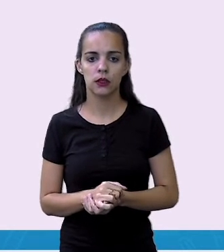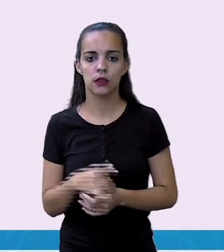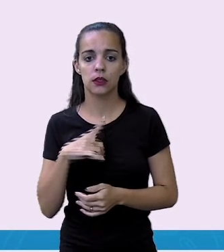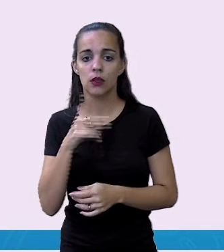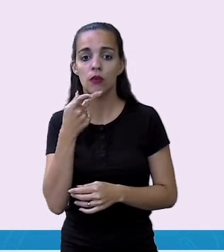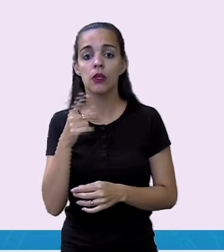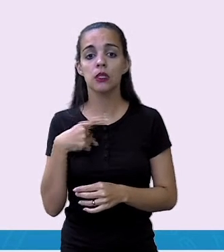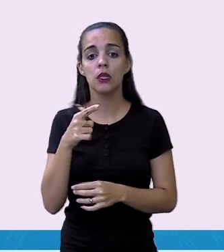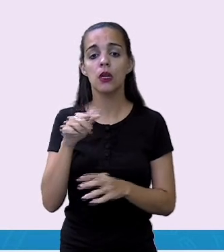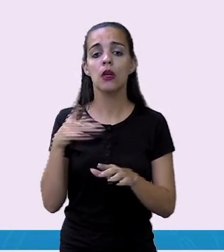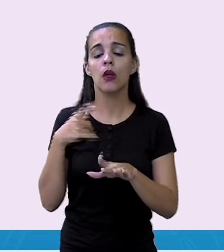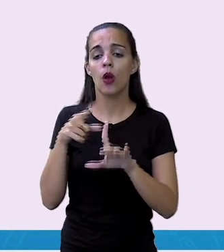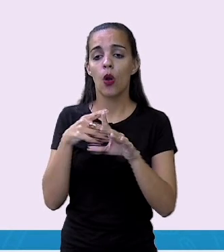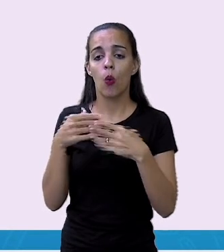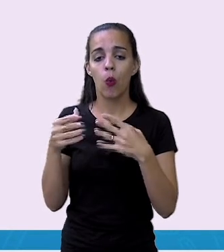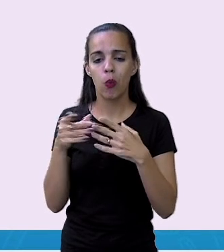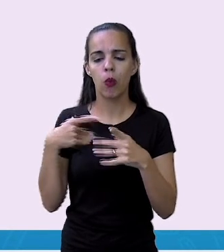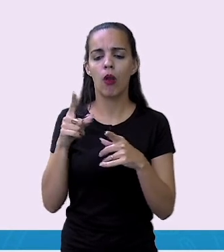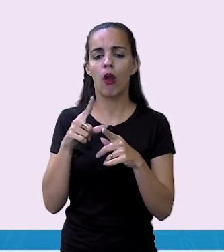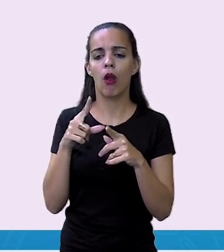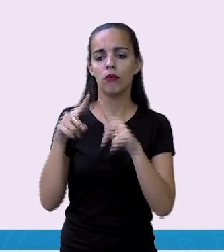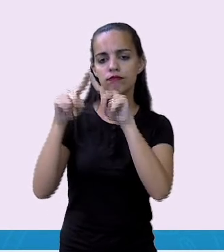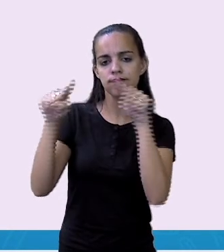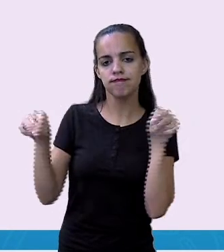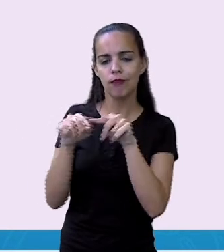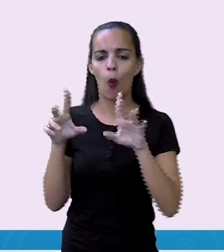72, que é o ângulo A, mais